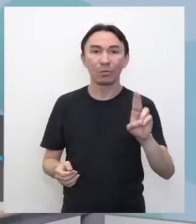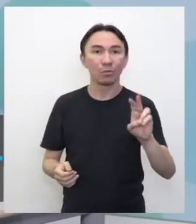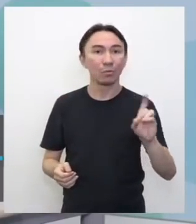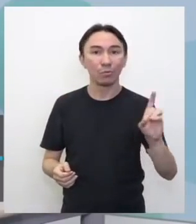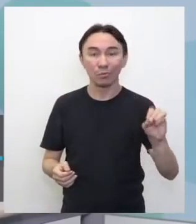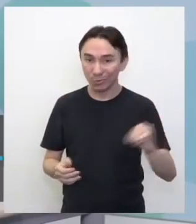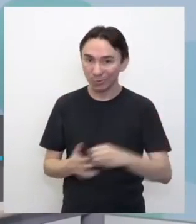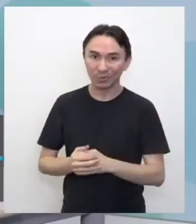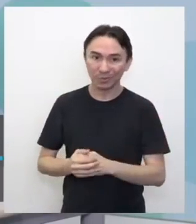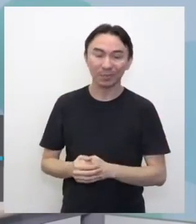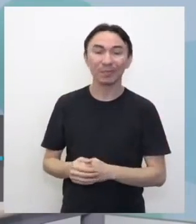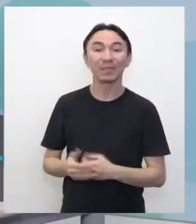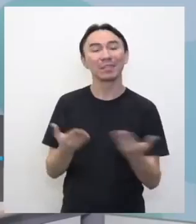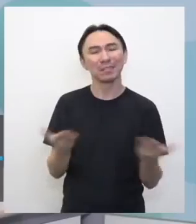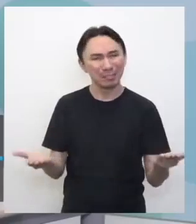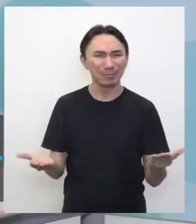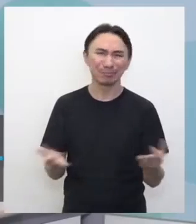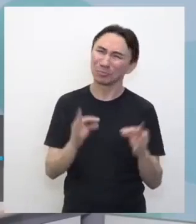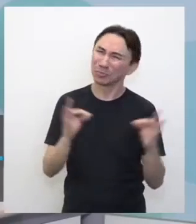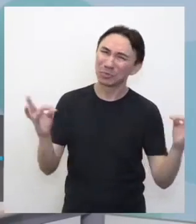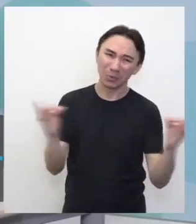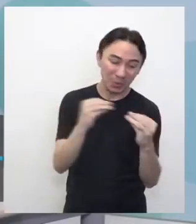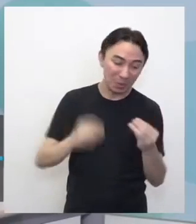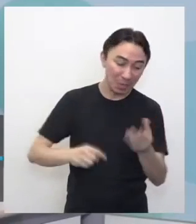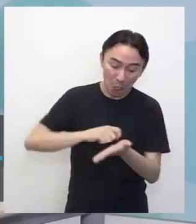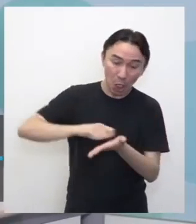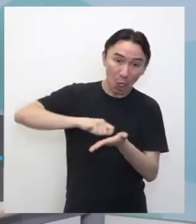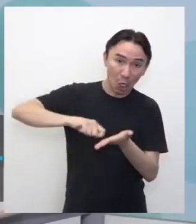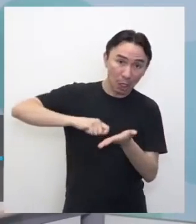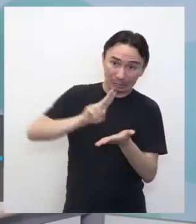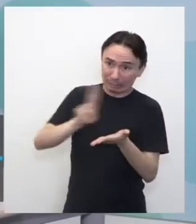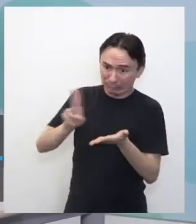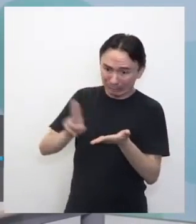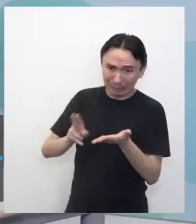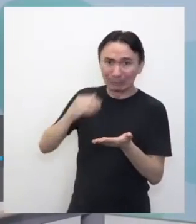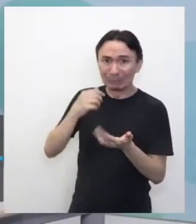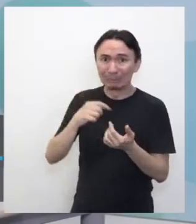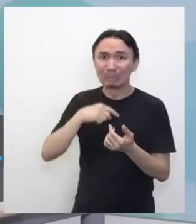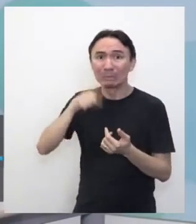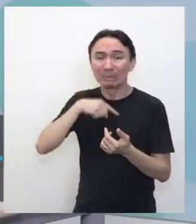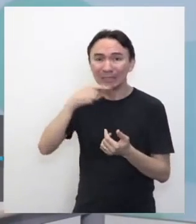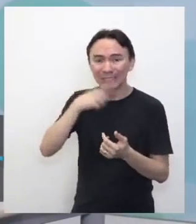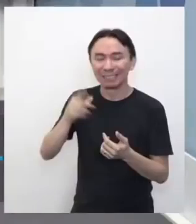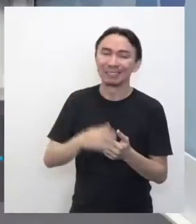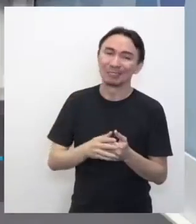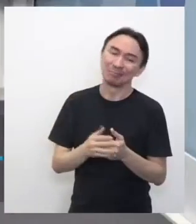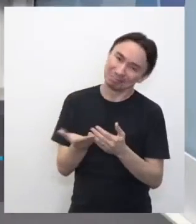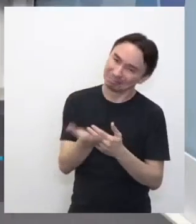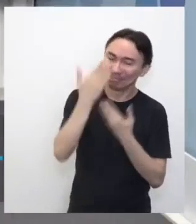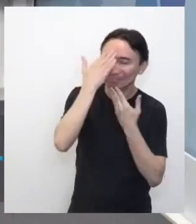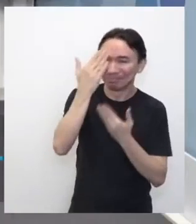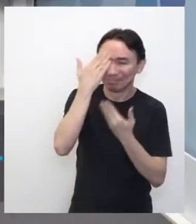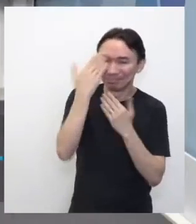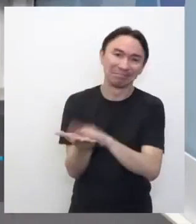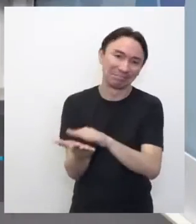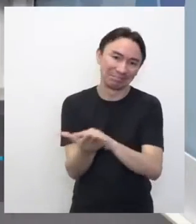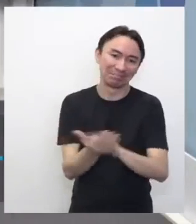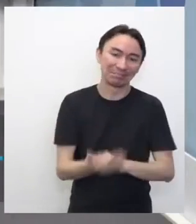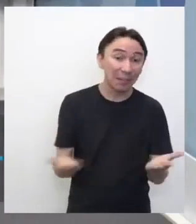Ana Paula, e para todos os outros que eu não consegui anotar o nome. Muito bem, vamos então para a resolução dessa atividade, vamos